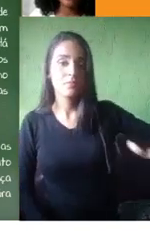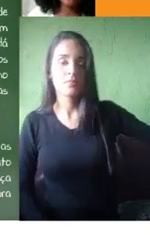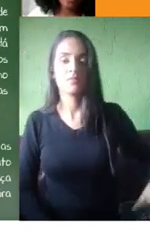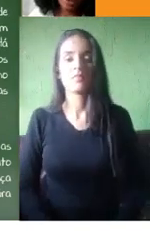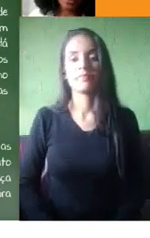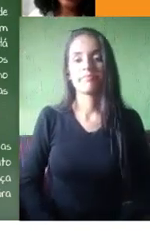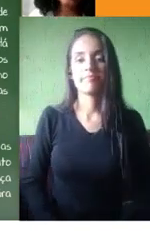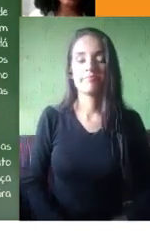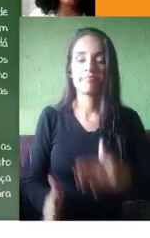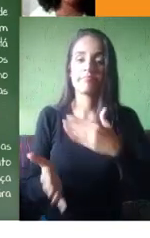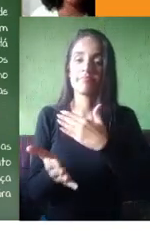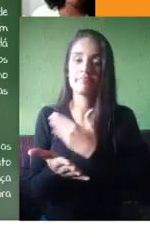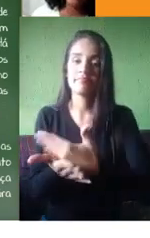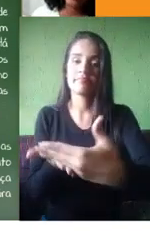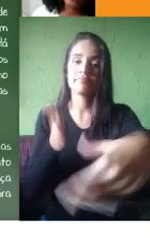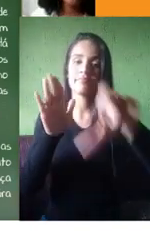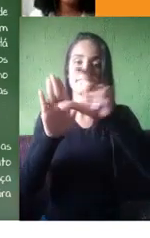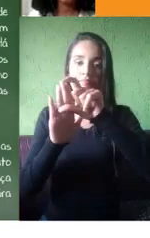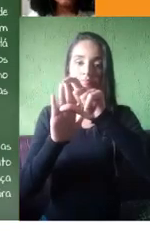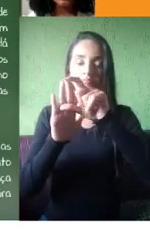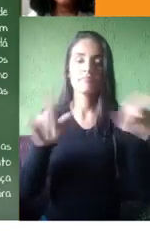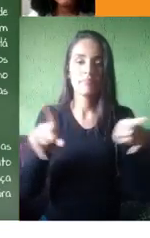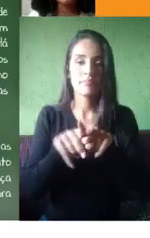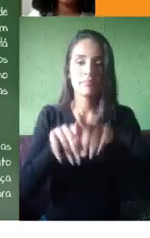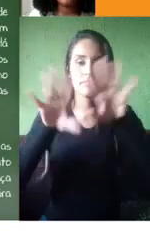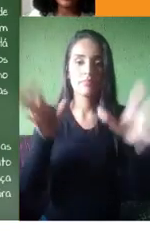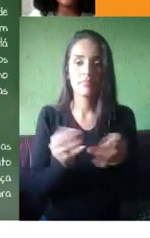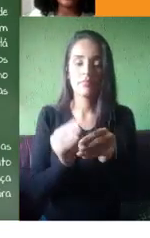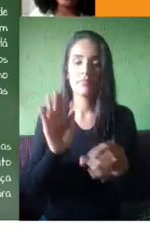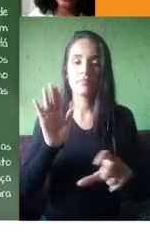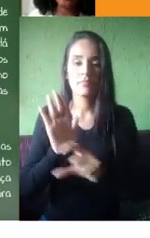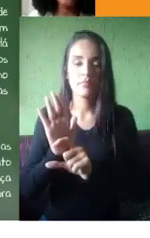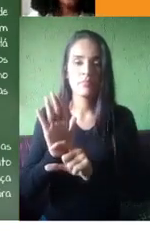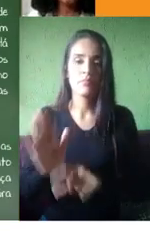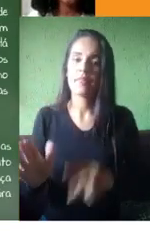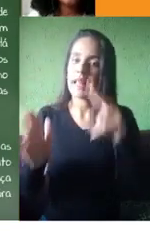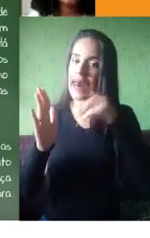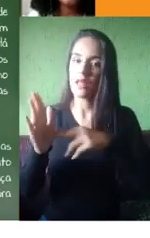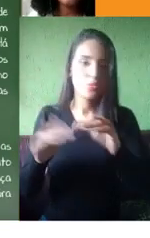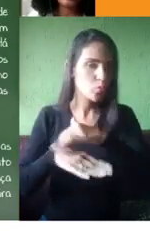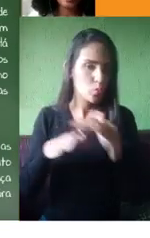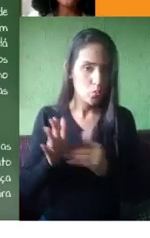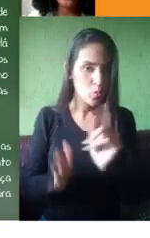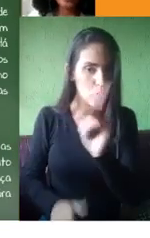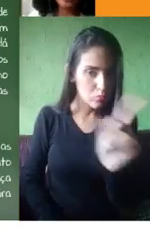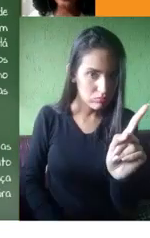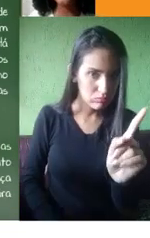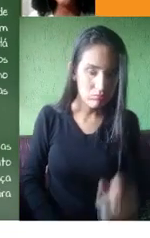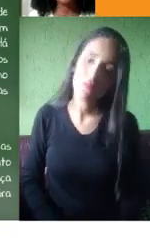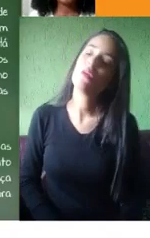tema trabalho infantil e o parágrafo de introdução e de conclusão dessa redação. Nós não vamos ler os